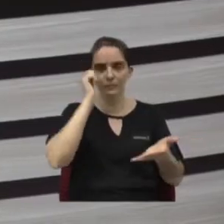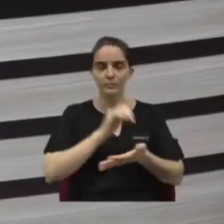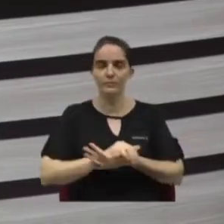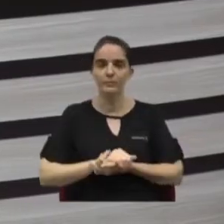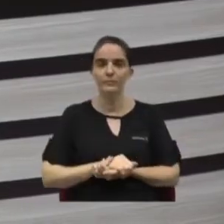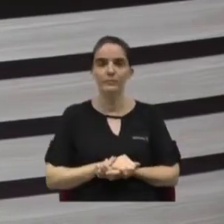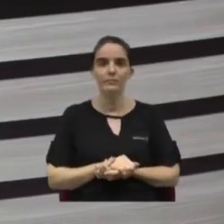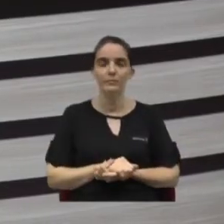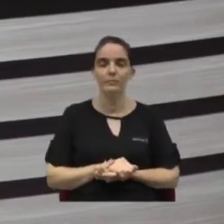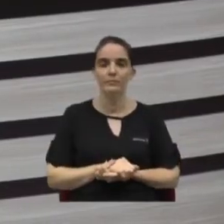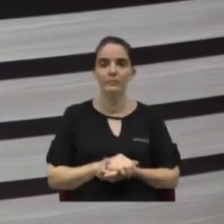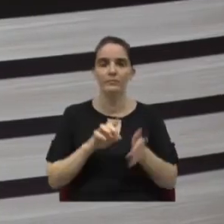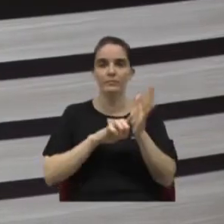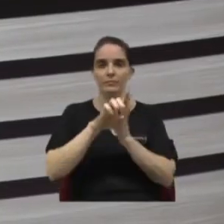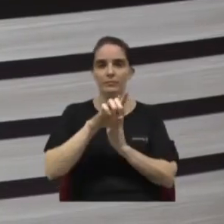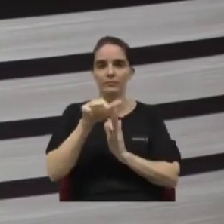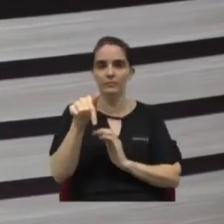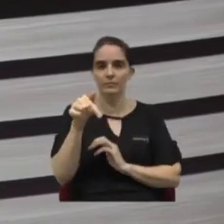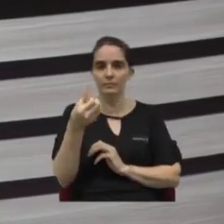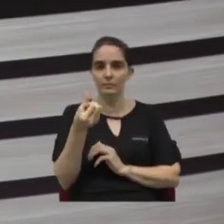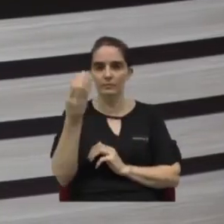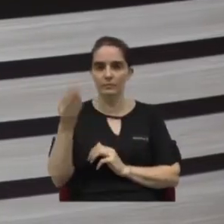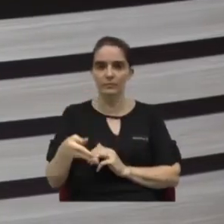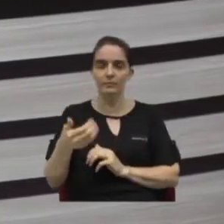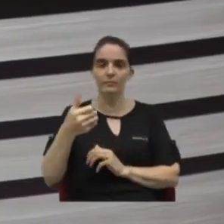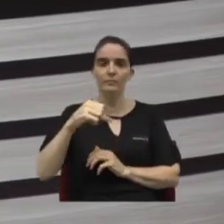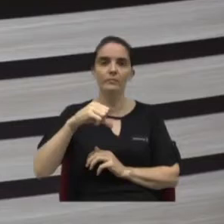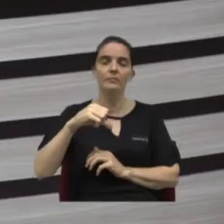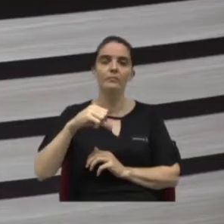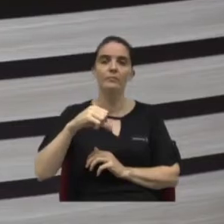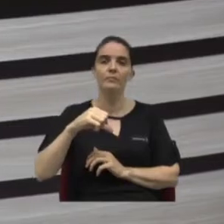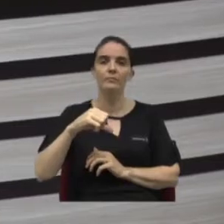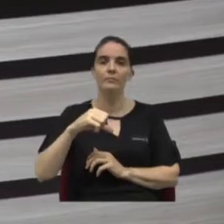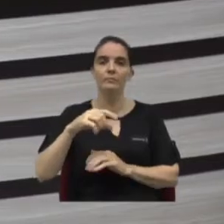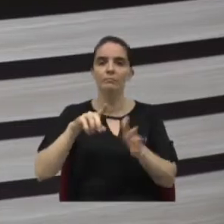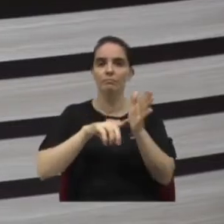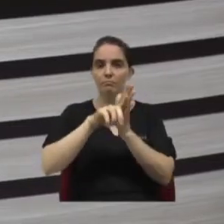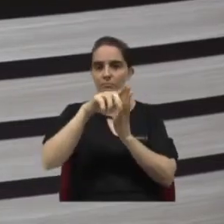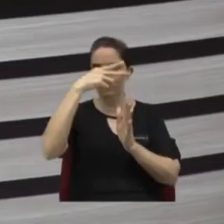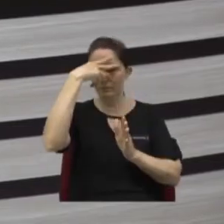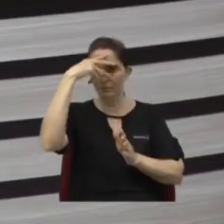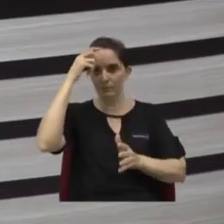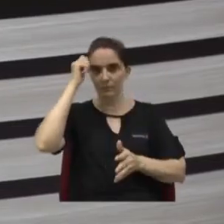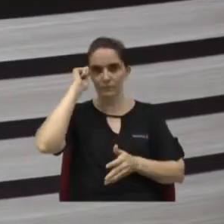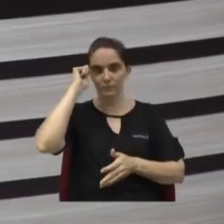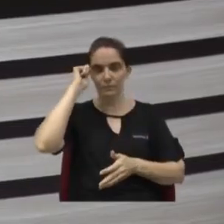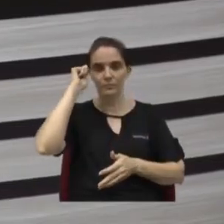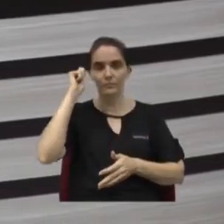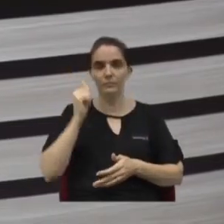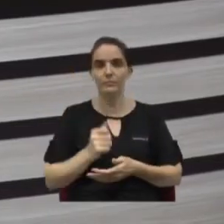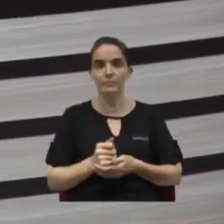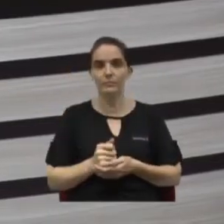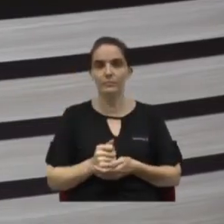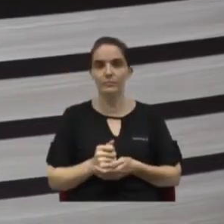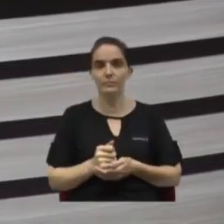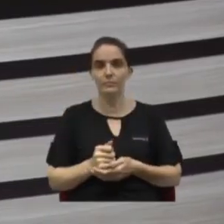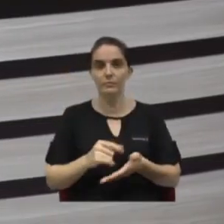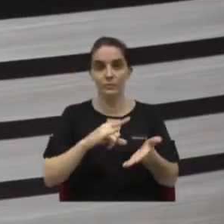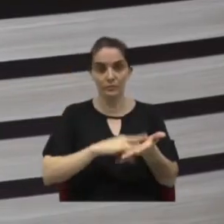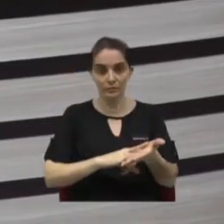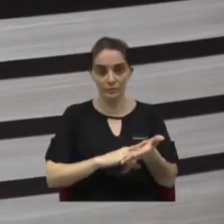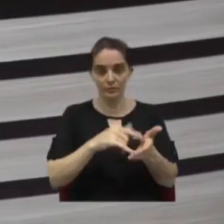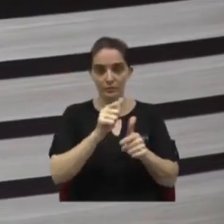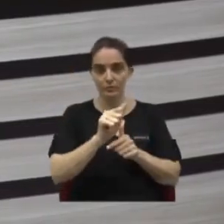ao Executivo. Requerimento 76/2019. Requer informações ao Poder Executivo sobre o contrato de